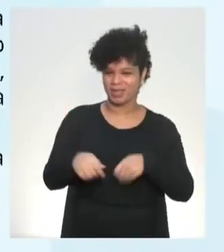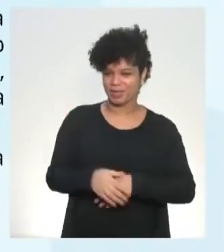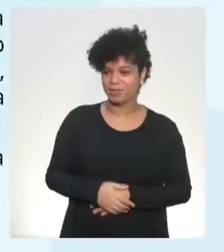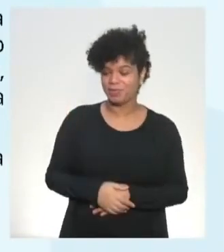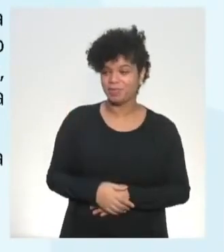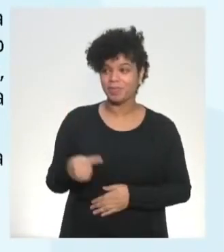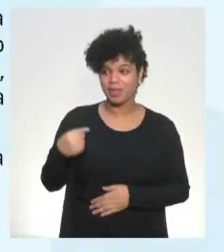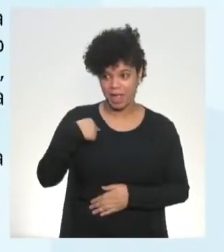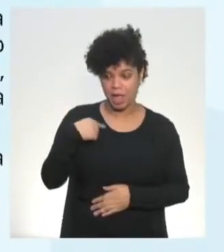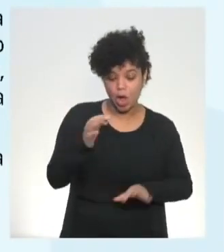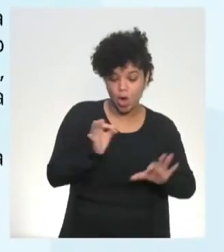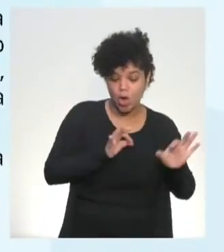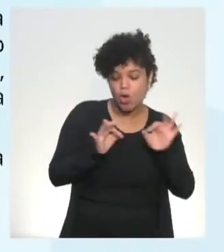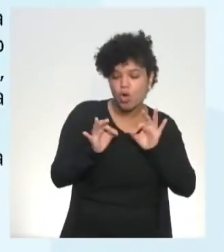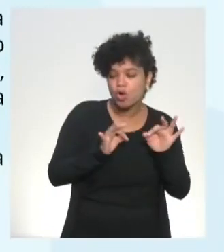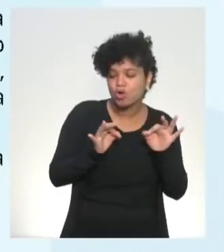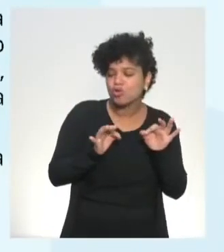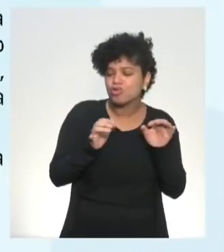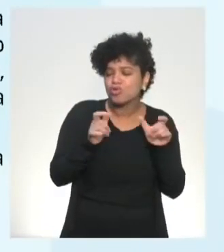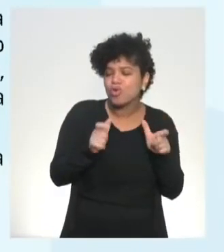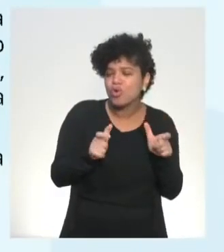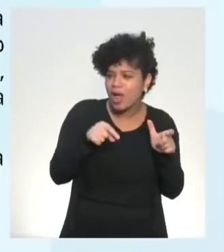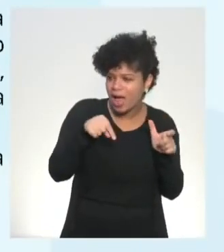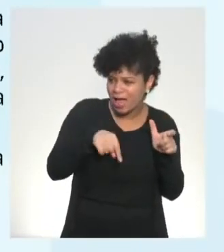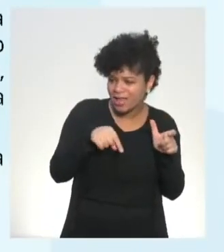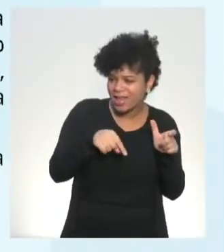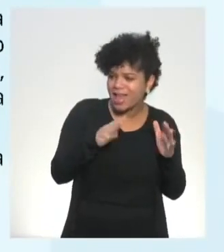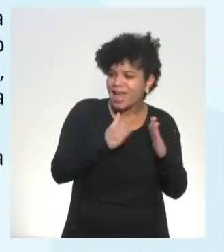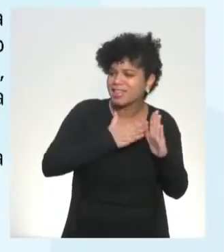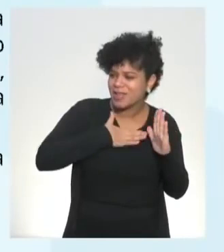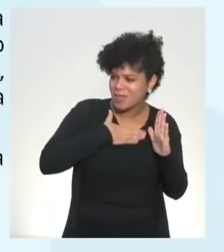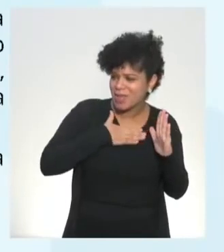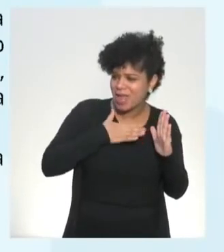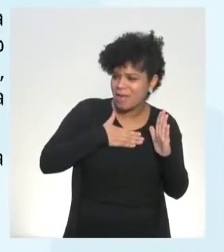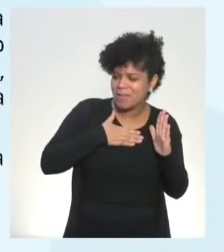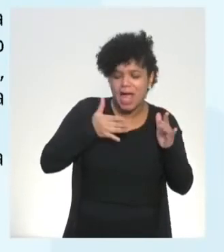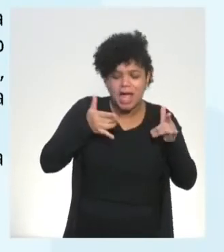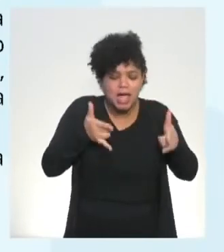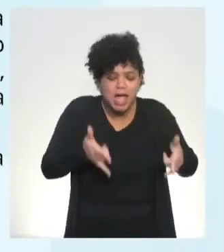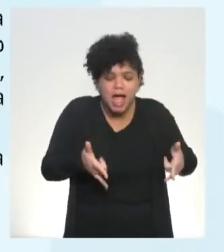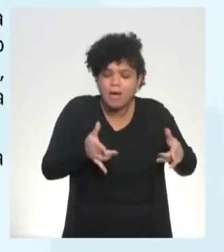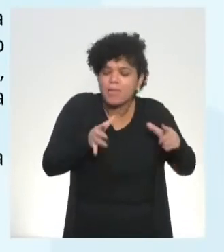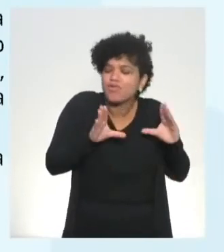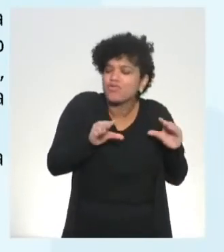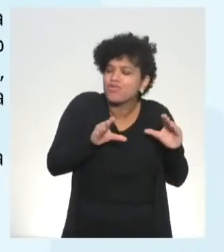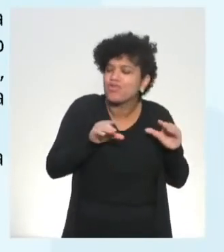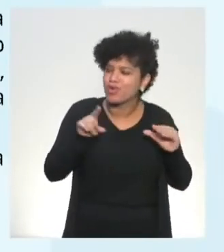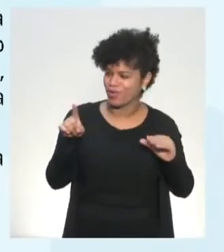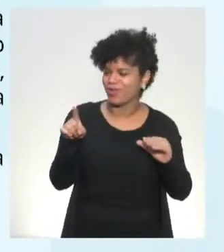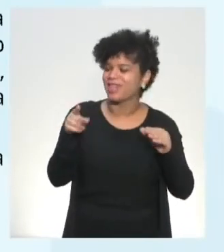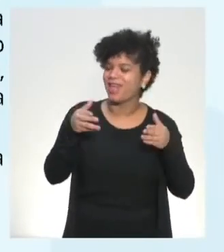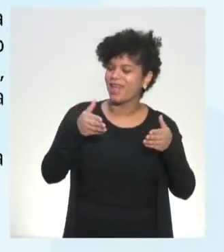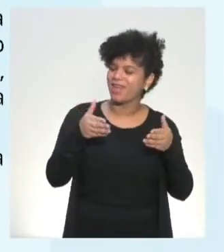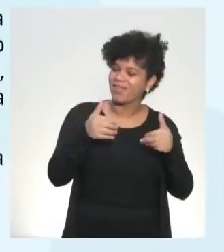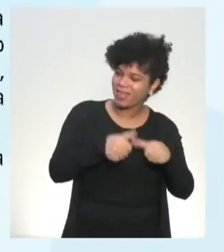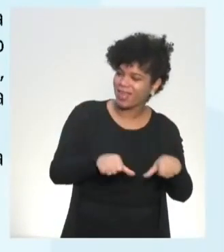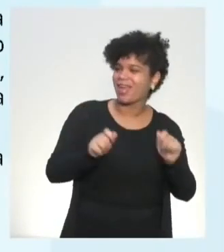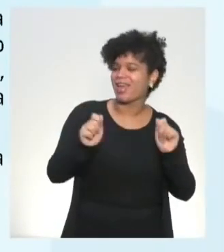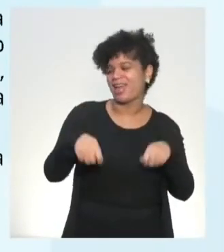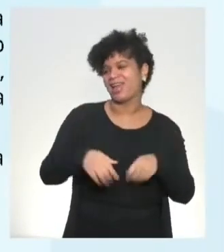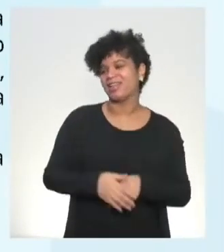Estou preparando um lugarzinho aqui em casa para te acomodar com conforto e espero que